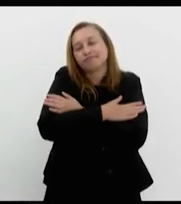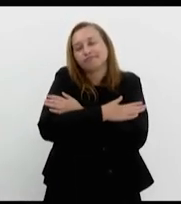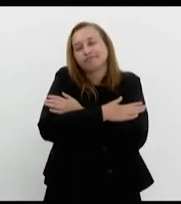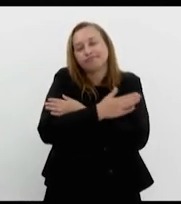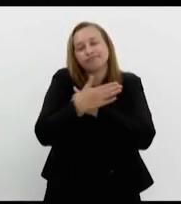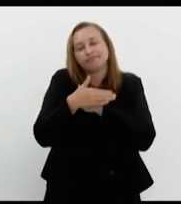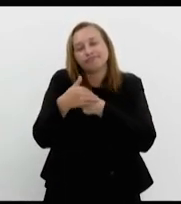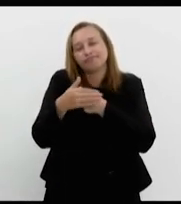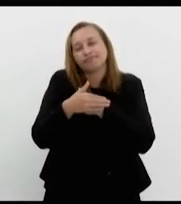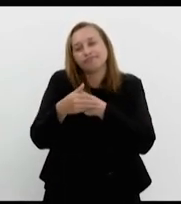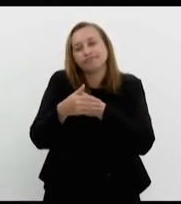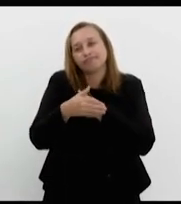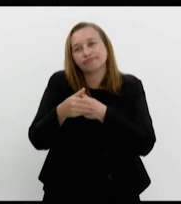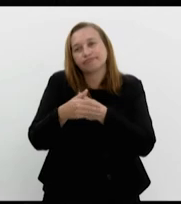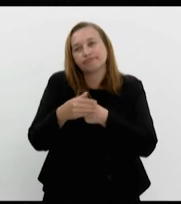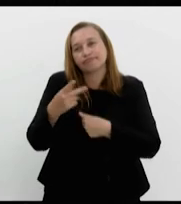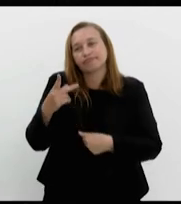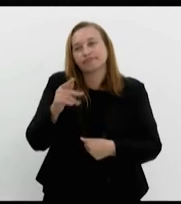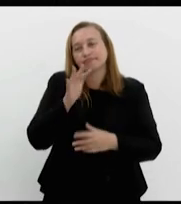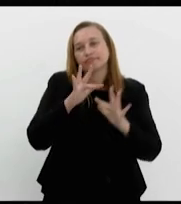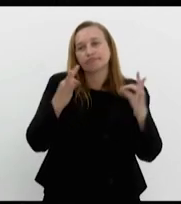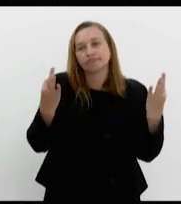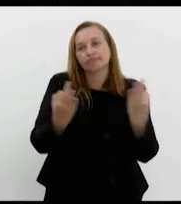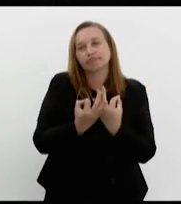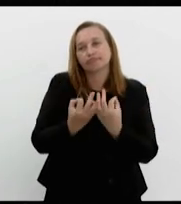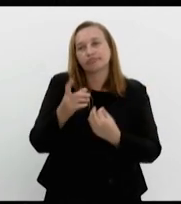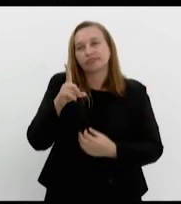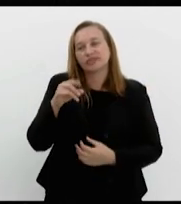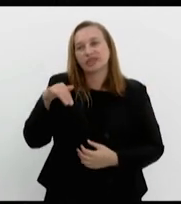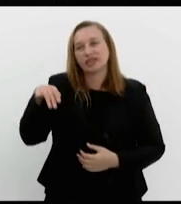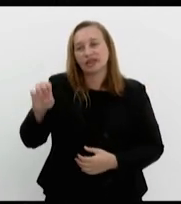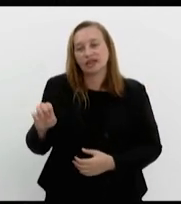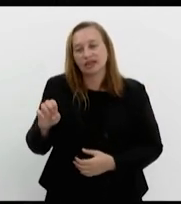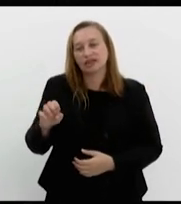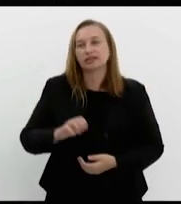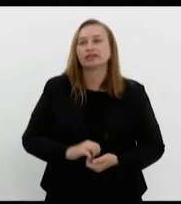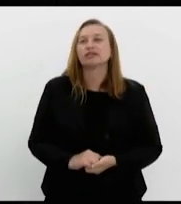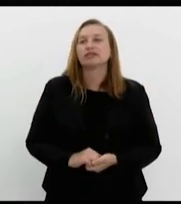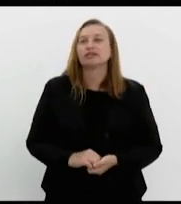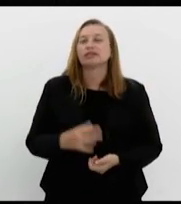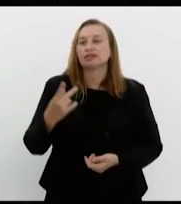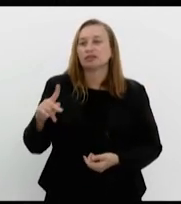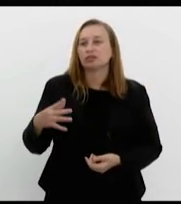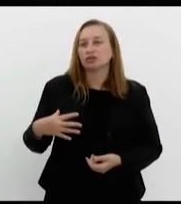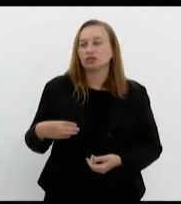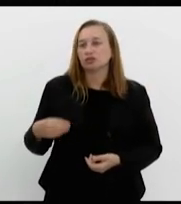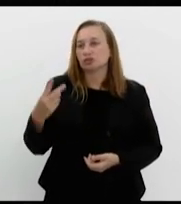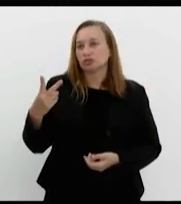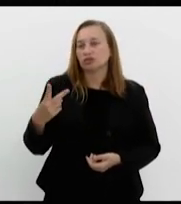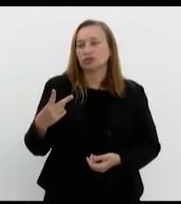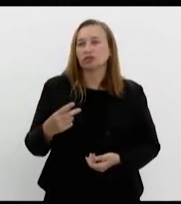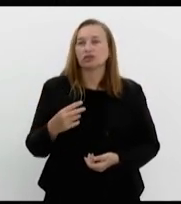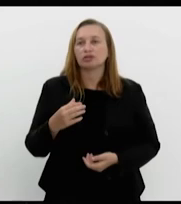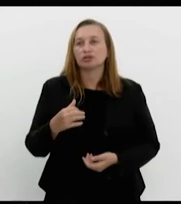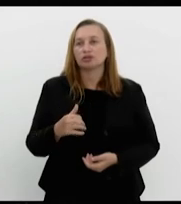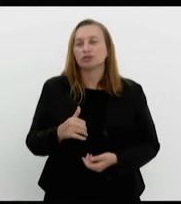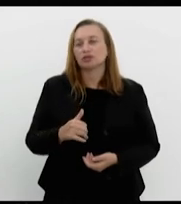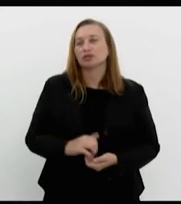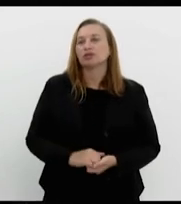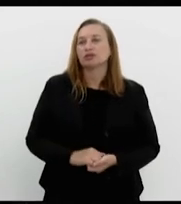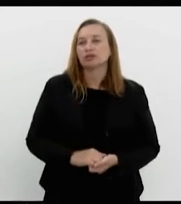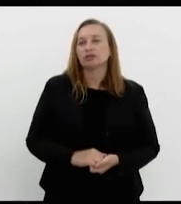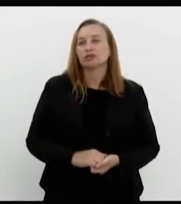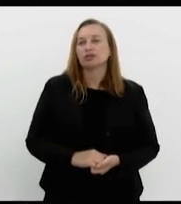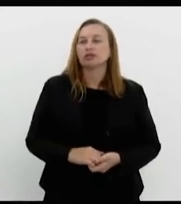carinhoso, apertado, à sua família, a Daniele Salles e às suas filhas, que dão sequência a esse